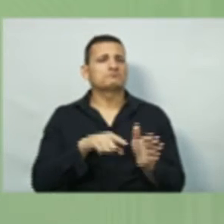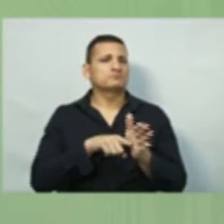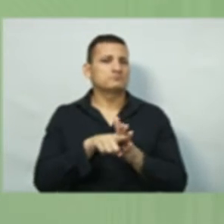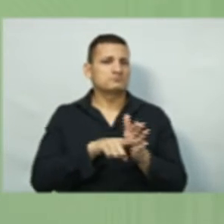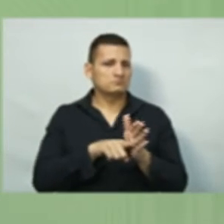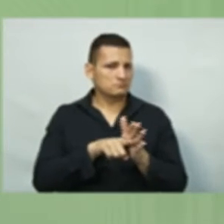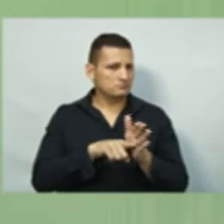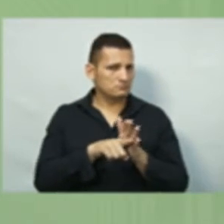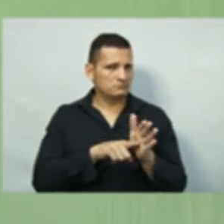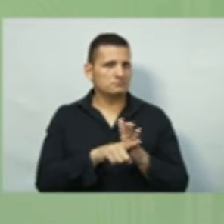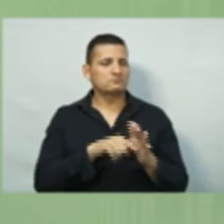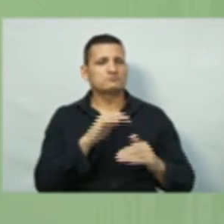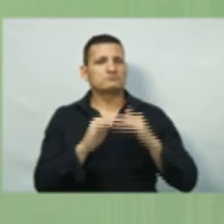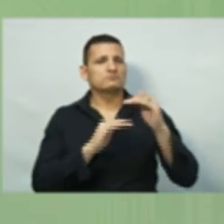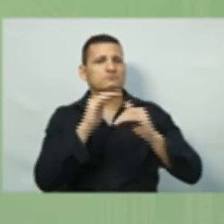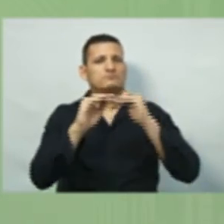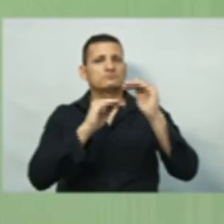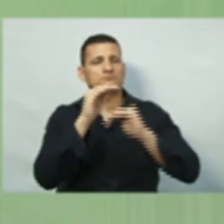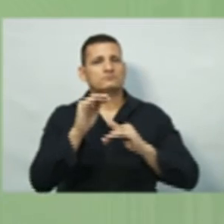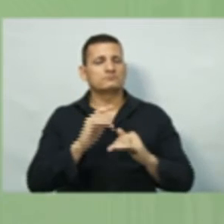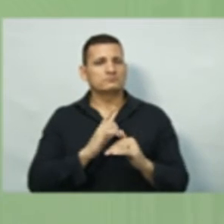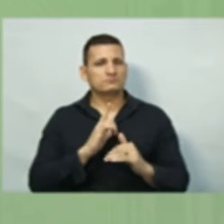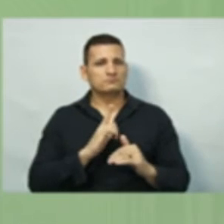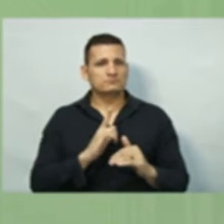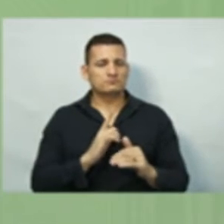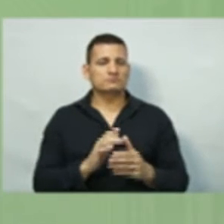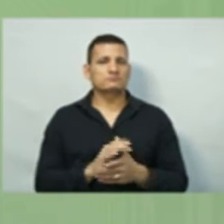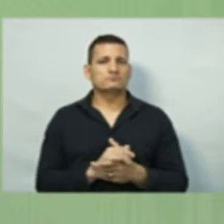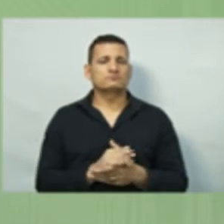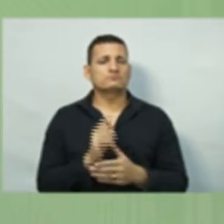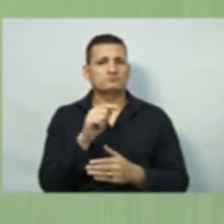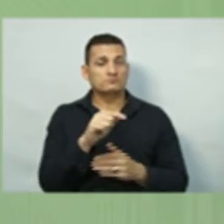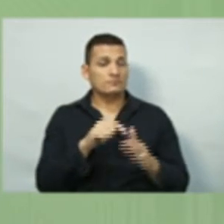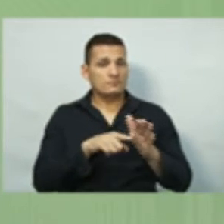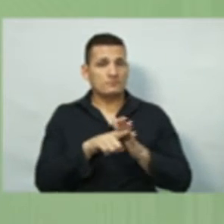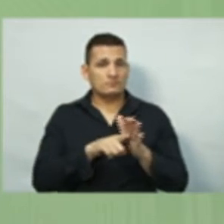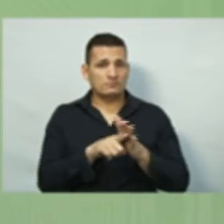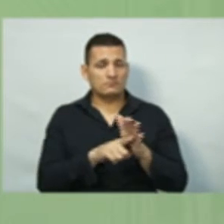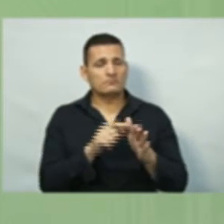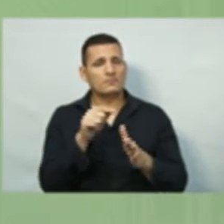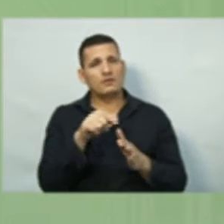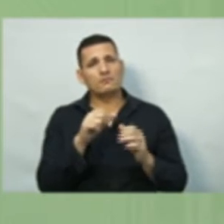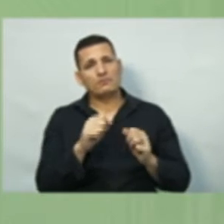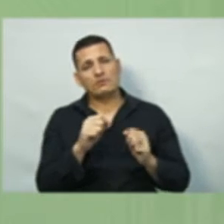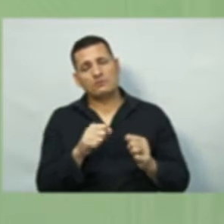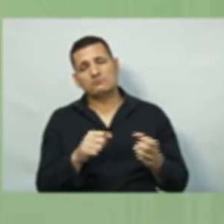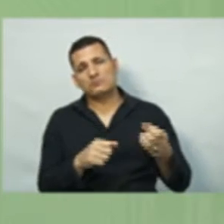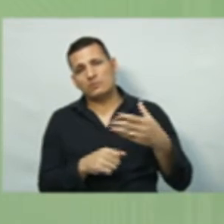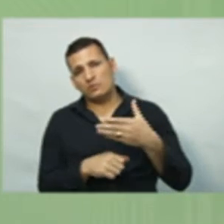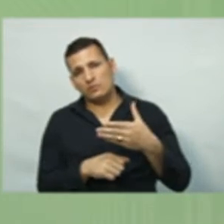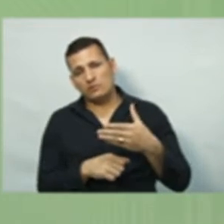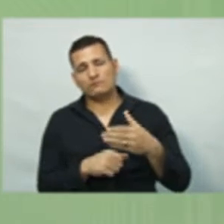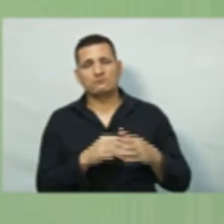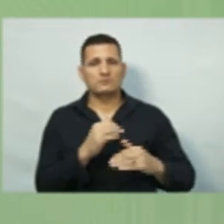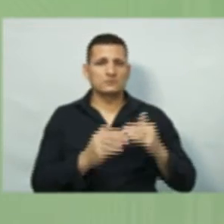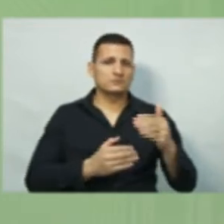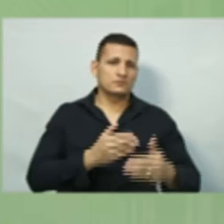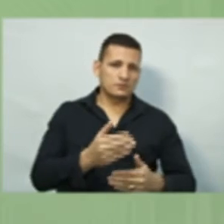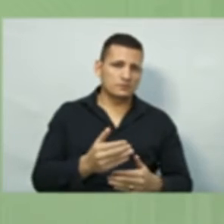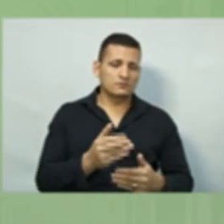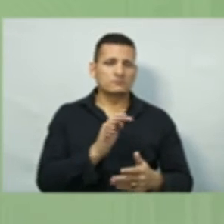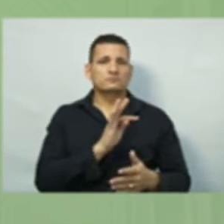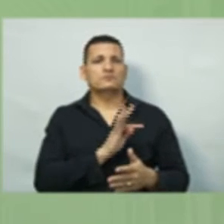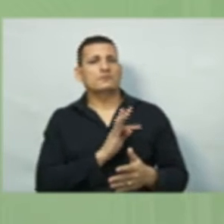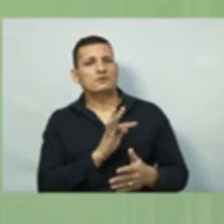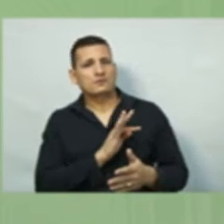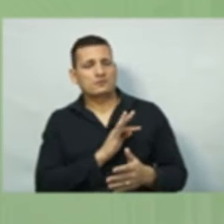essa sigla assim, P&D, pesquisa e desenvolvimento. Essa pesquisa ela pode ser para novas técnicas, novos processos, desenvolvimentos